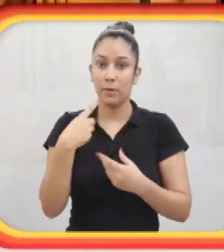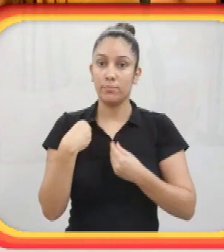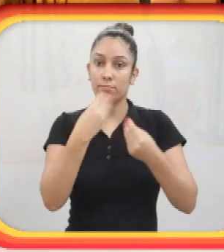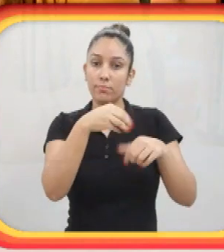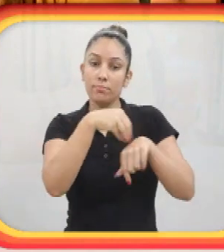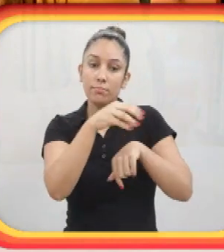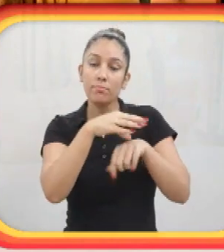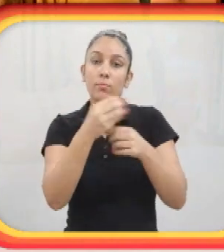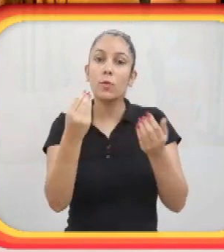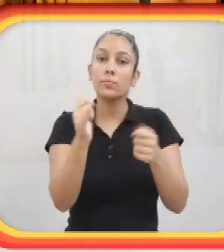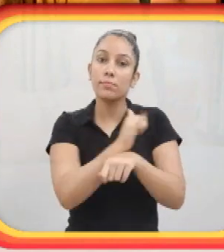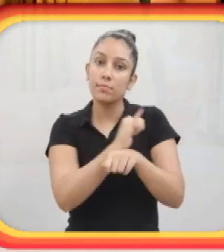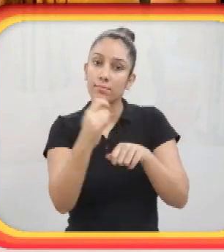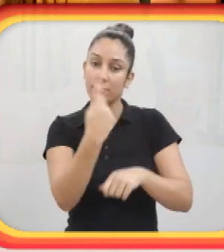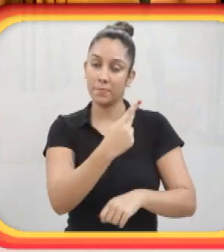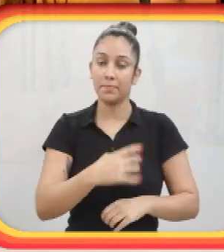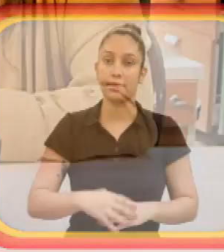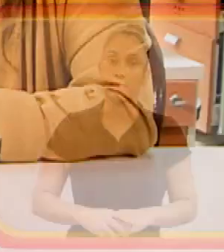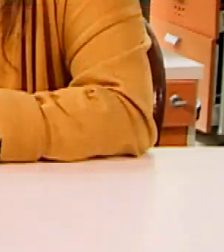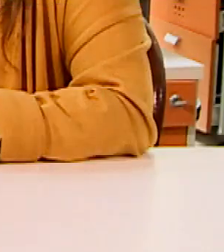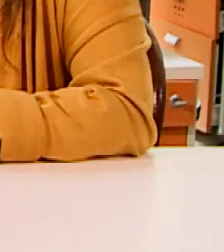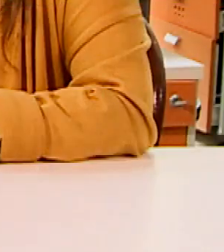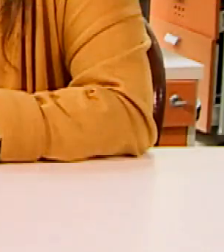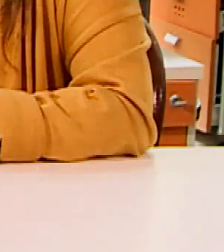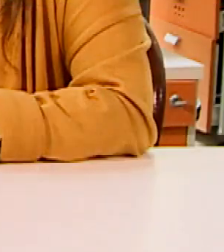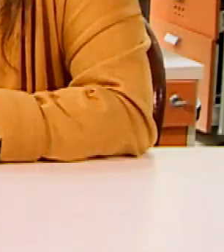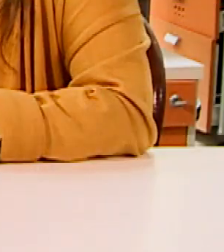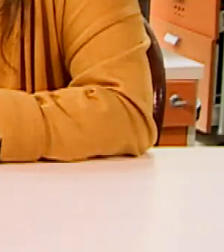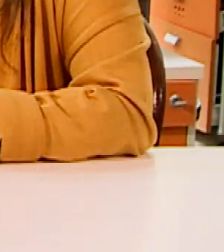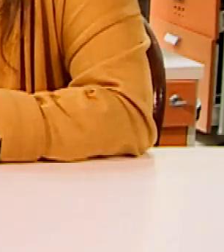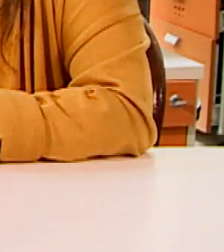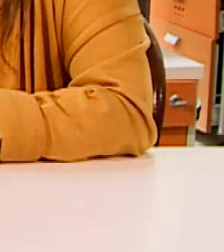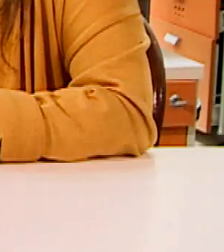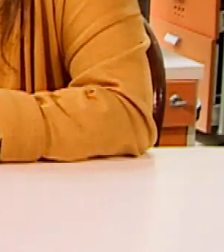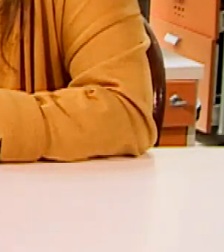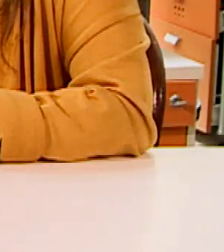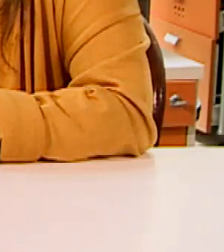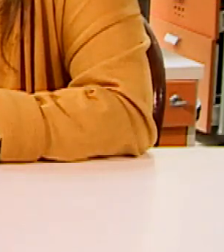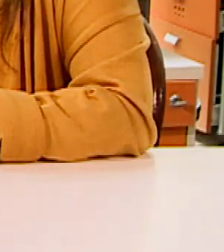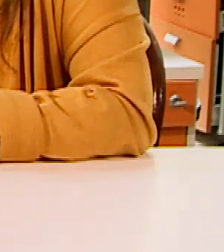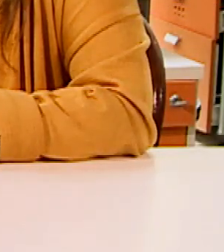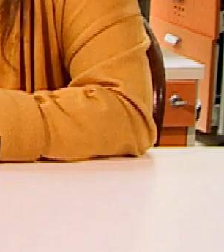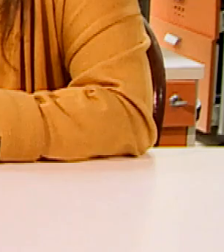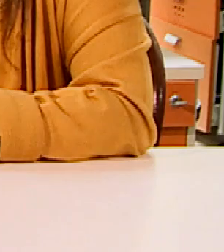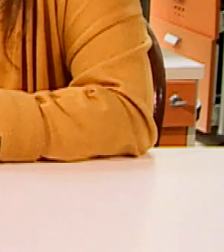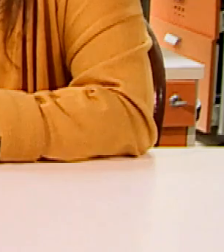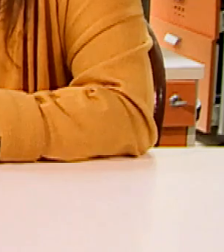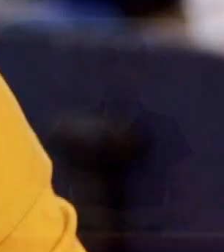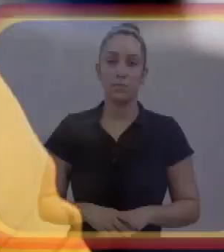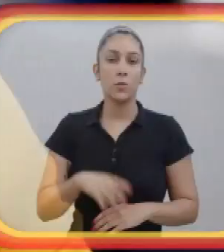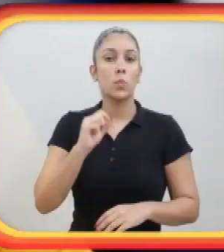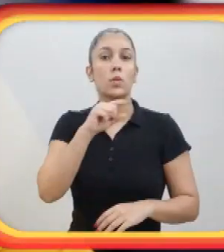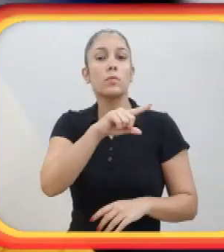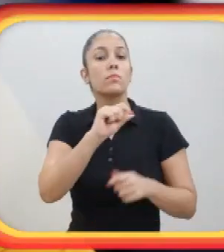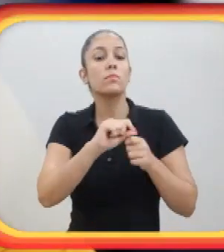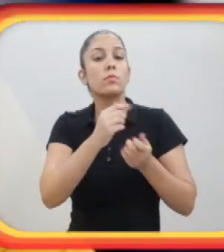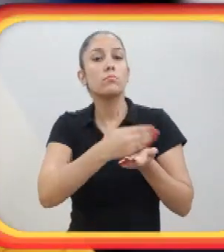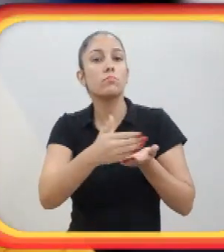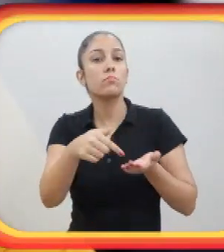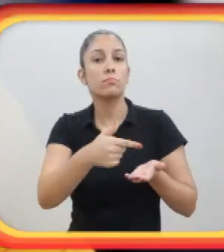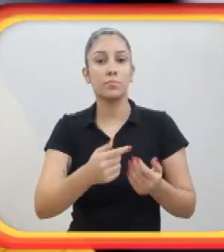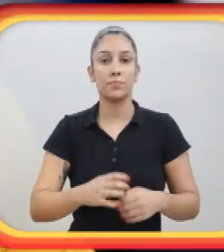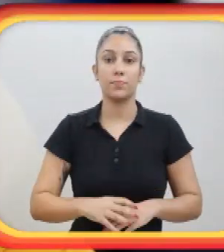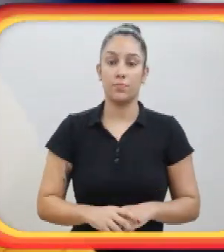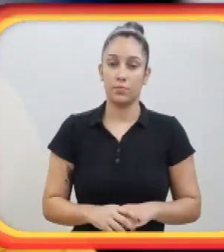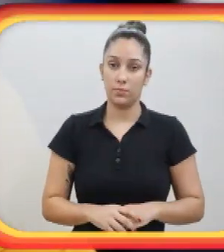ela entendia o que a gente estava querendo dizer e ela passava as informações da maneira dela. O que você fez